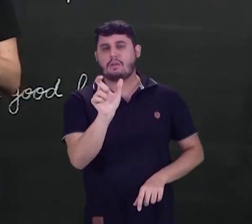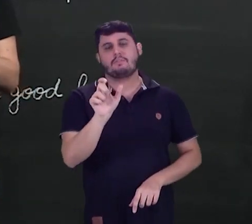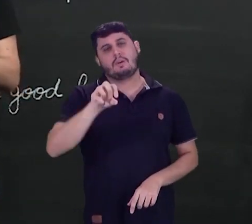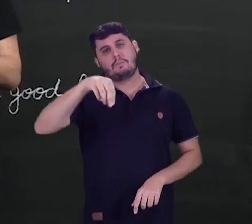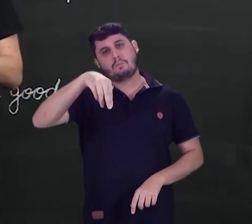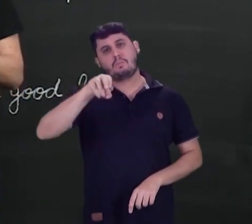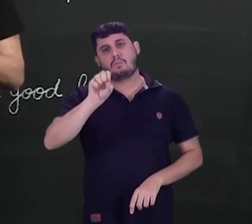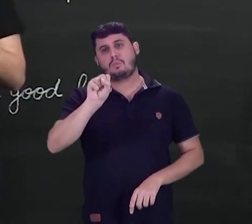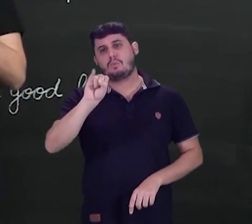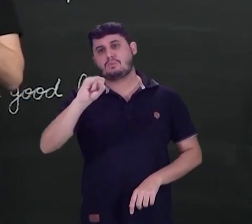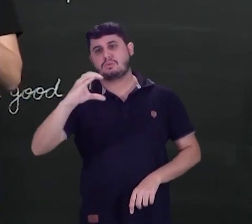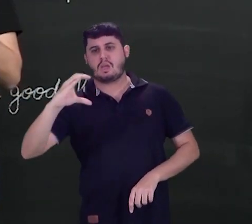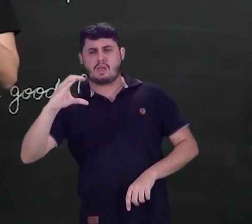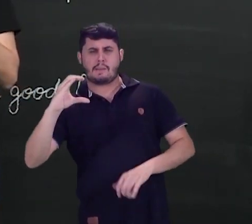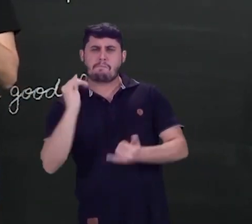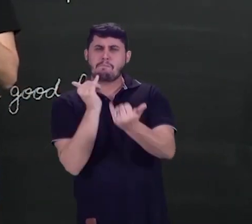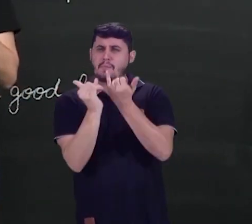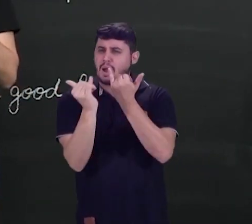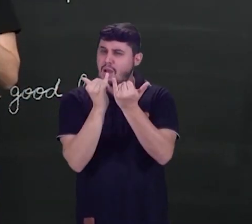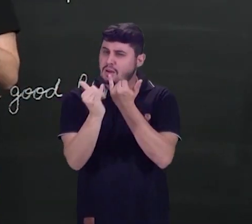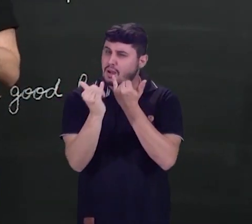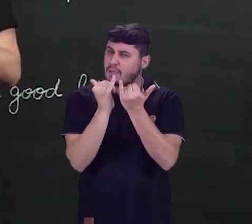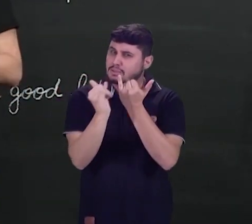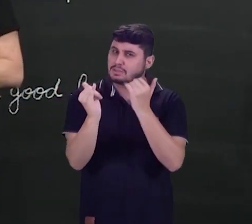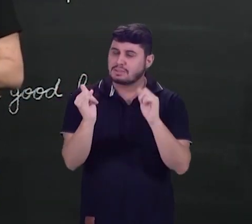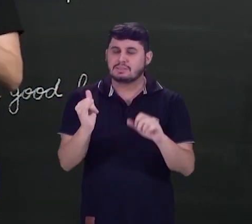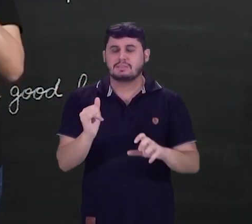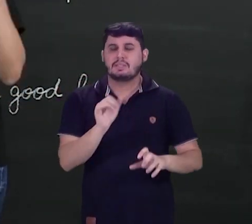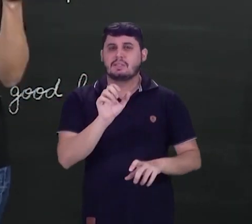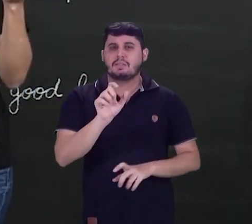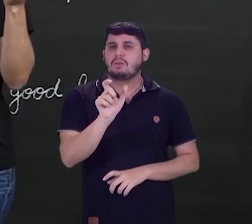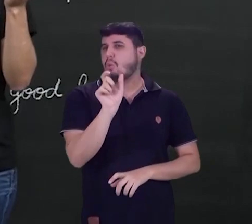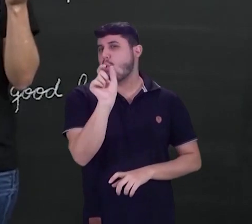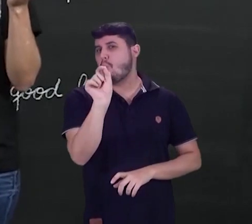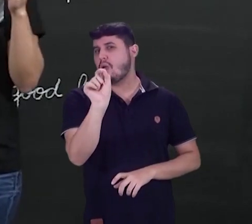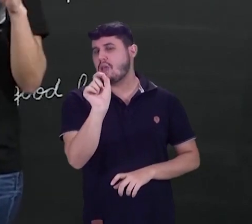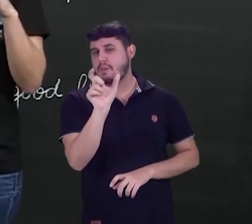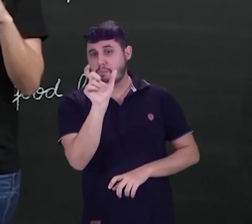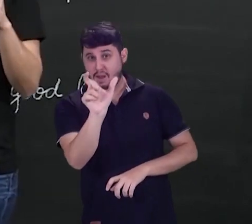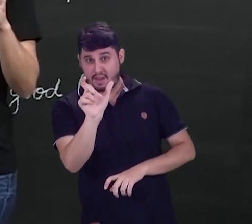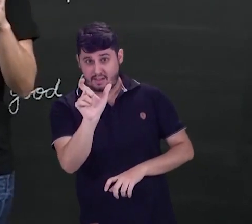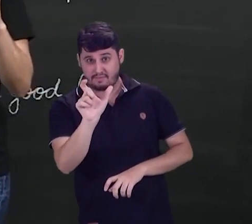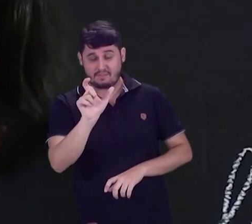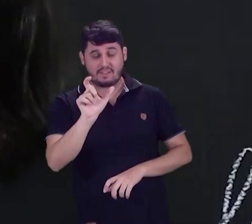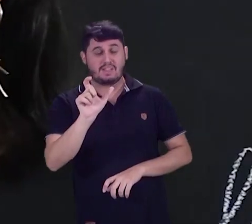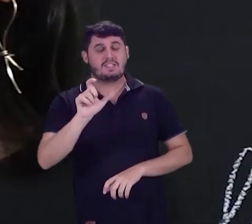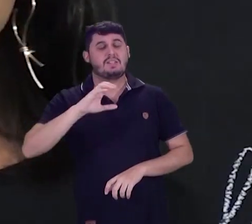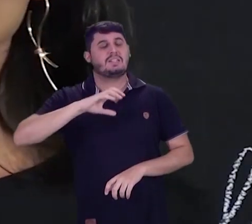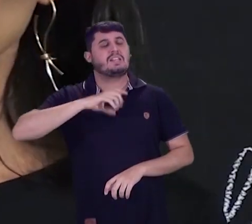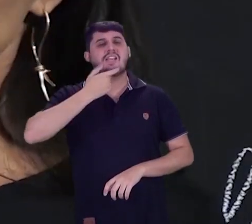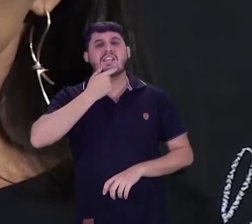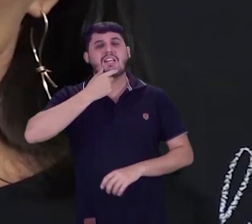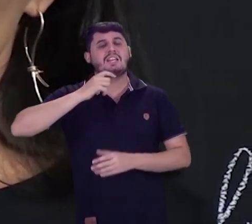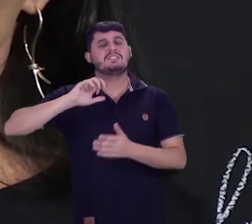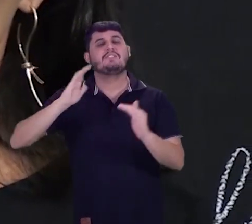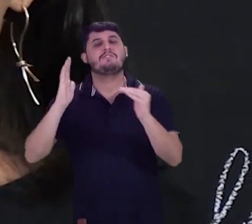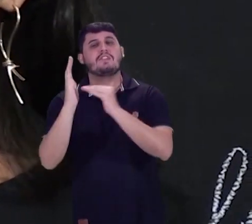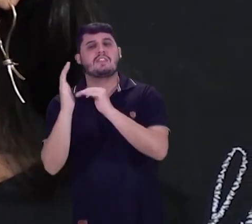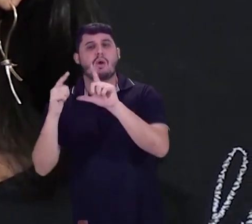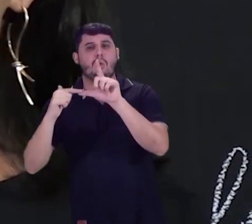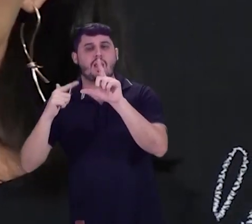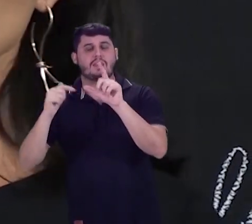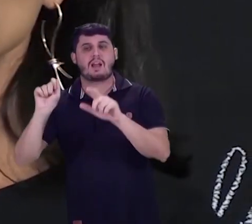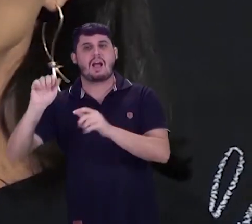Mas eu vou pegar essa music, olha como ela é parecida. Seria como tirar o A do português e o acento, music. E também tem as músicas que a